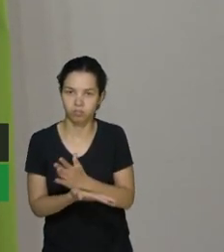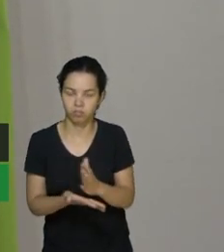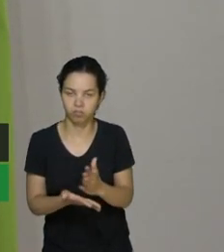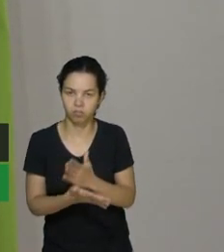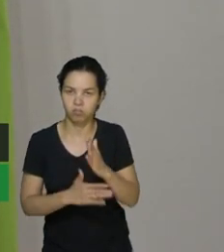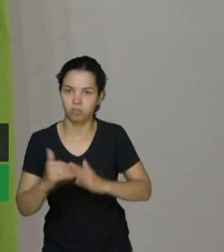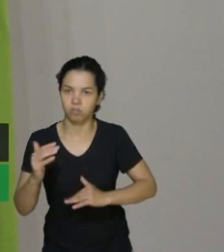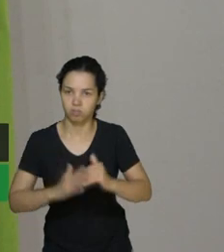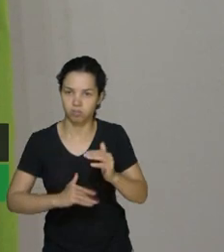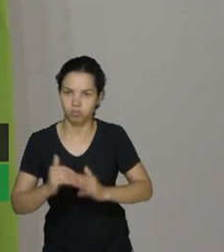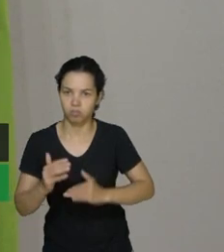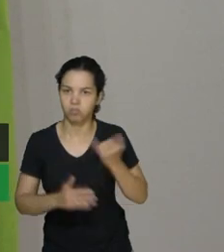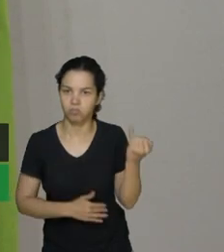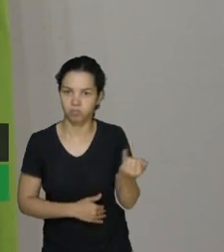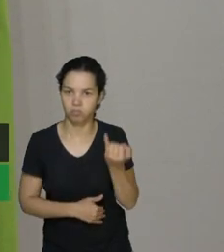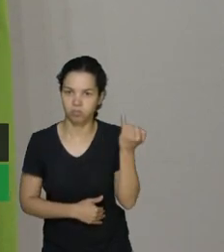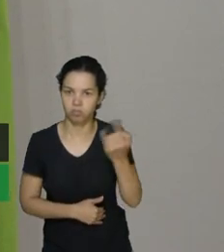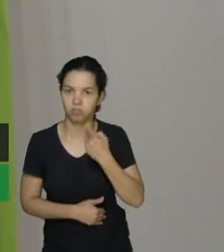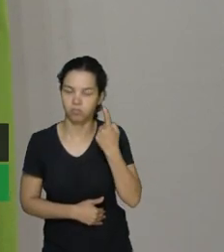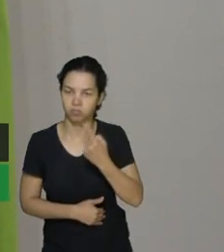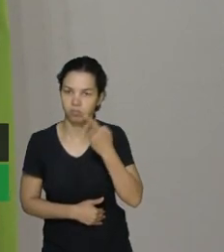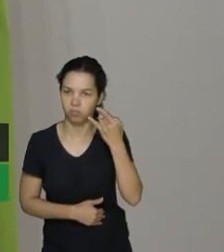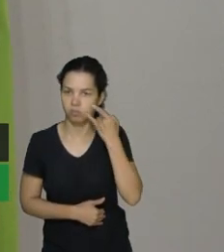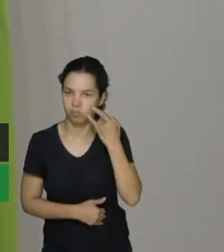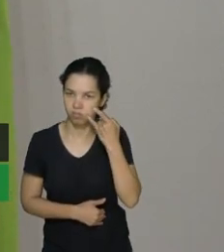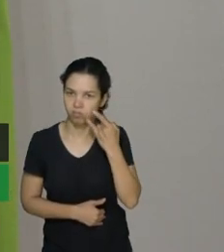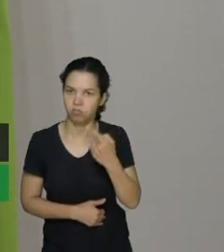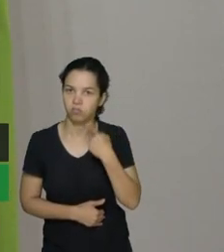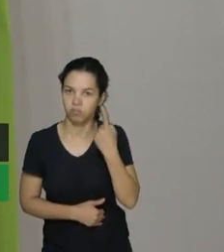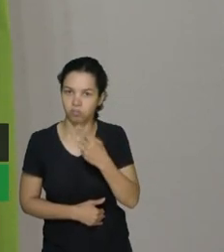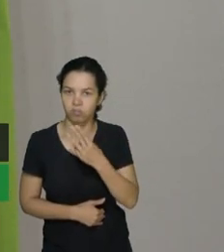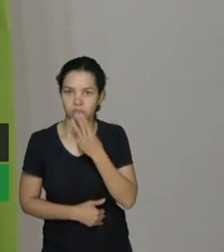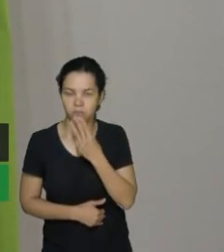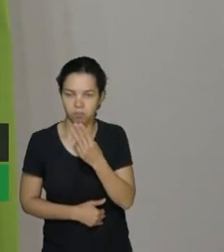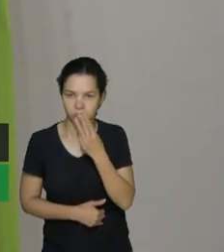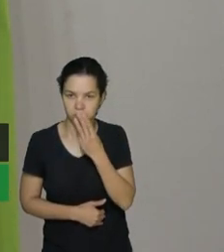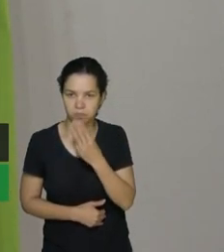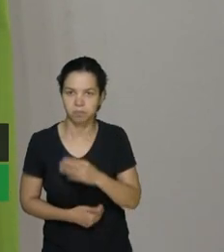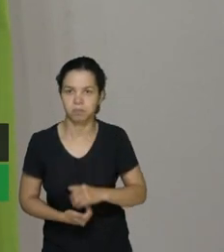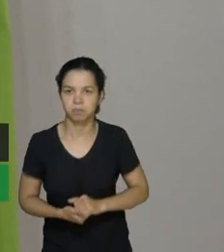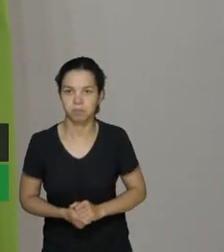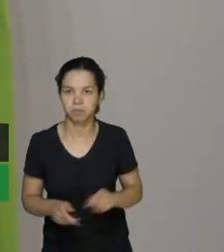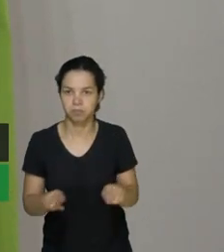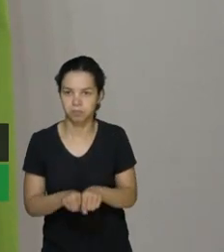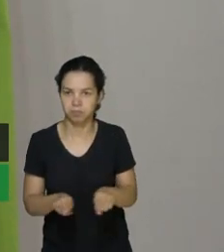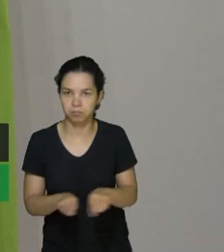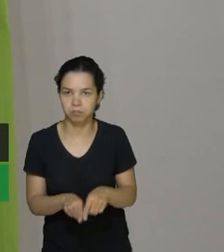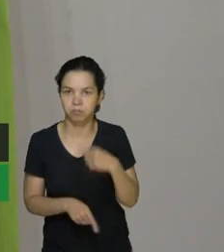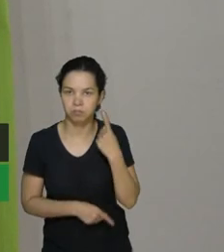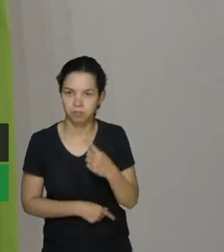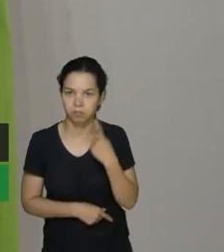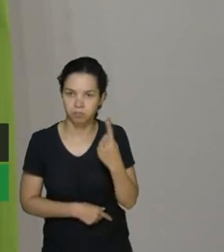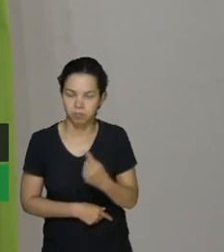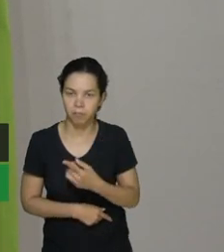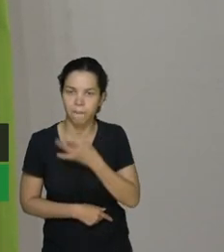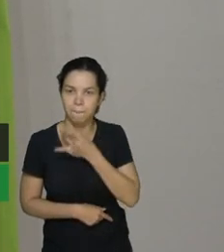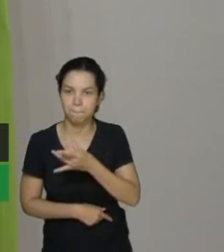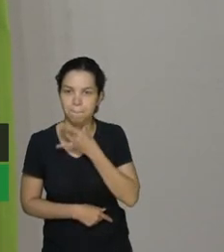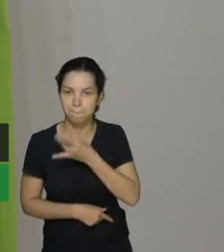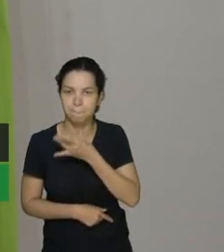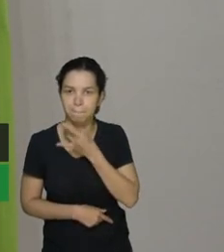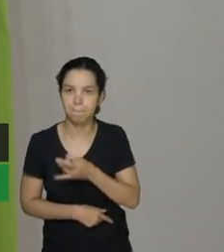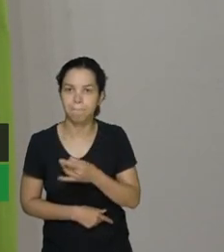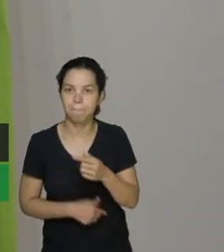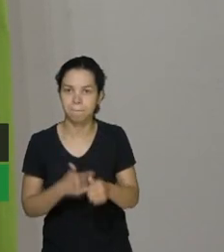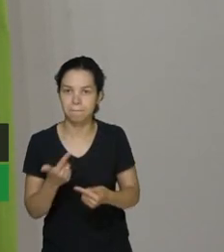considero importantes, e está aqui o deputado Mauro, o deputado Sopelsa, também o deputado Cobalcini, que